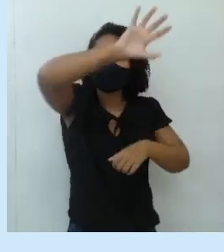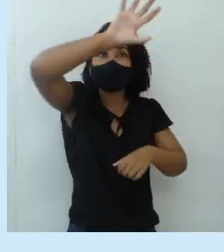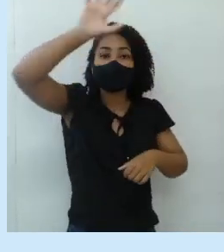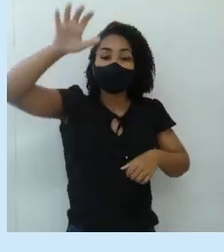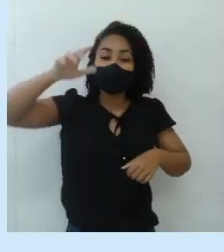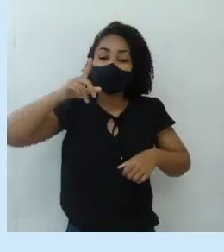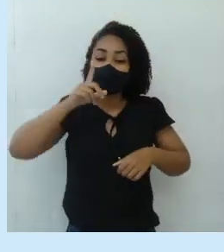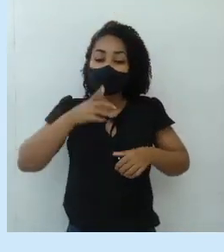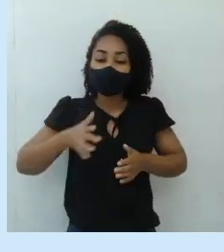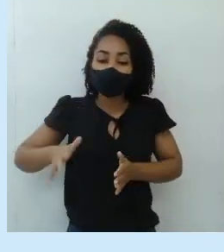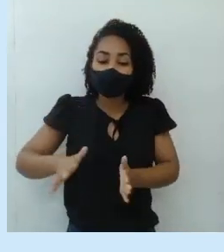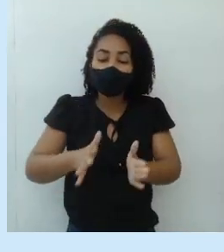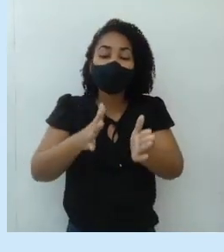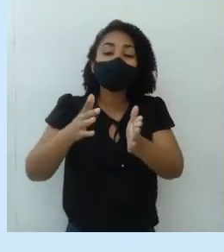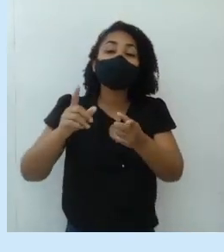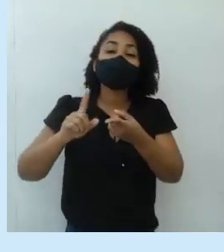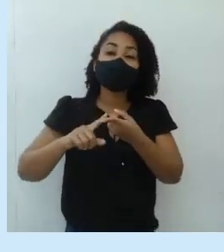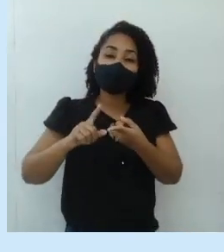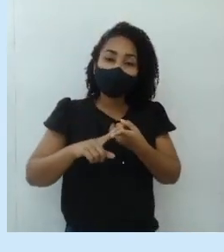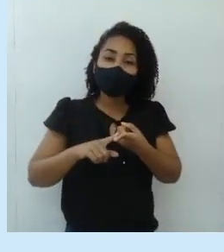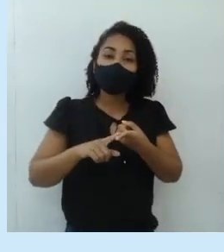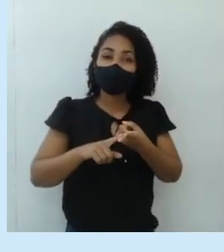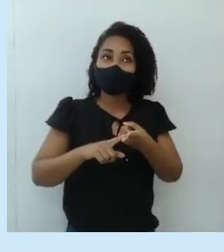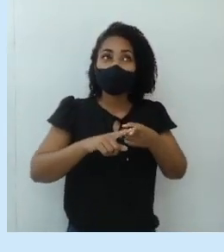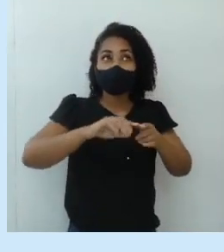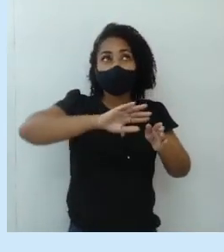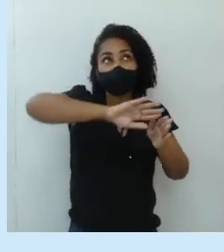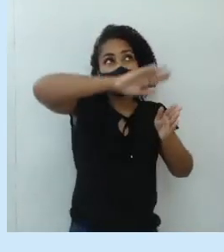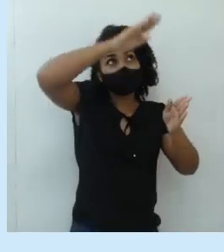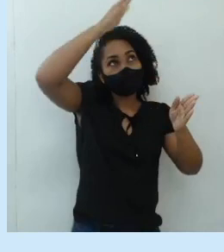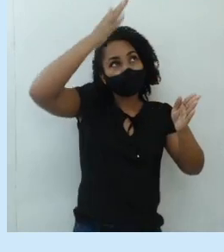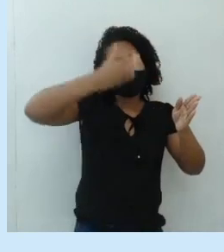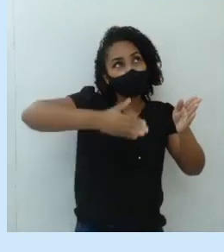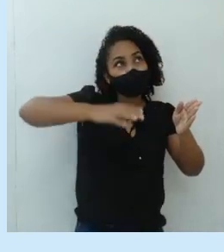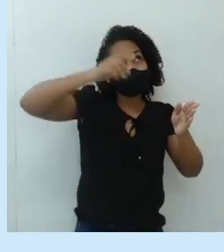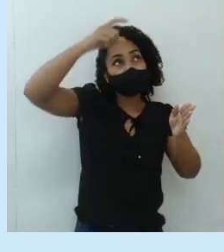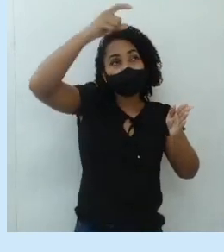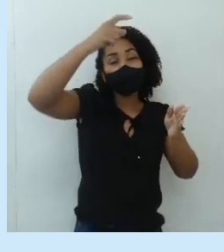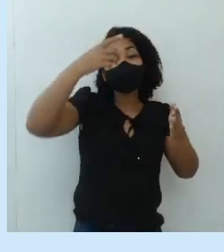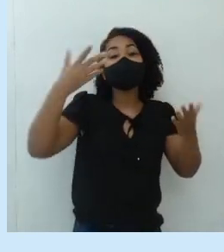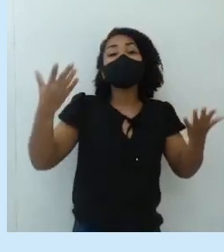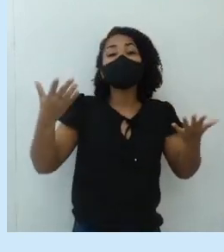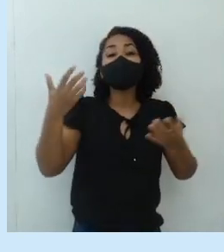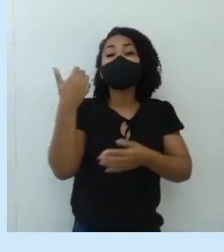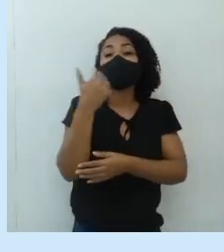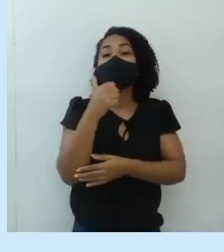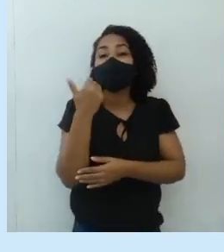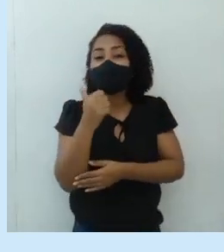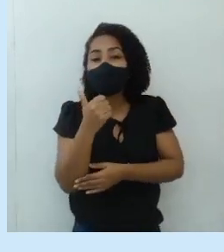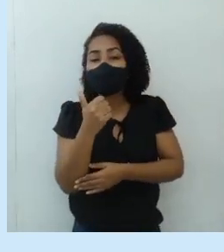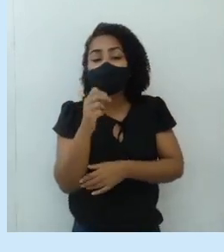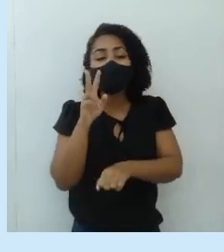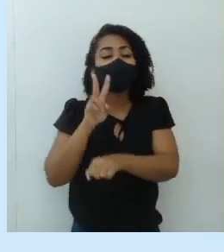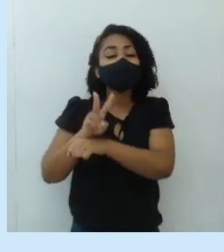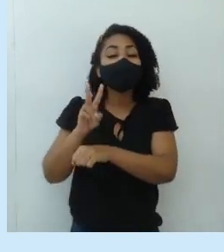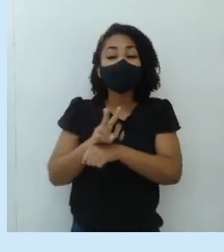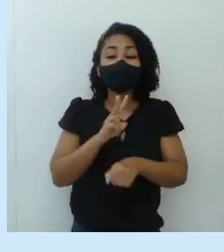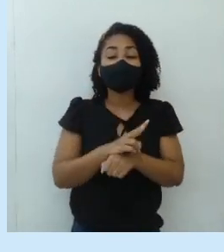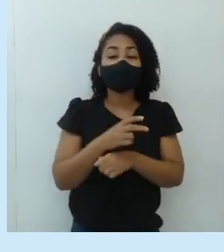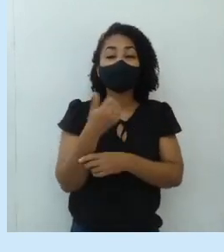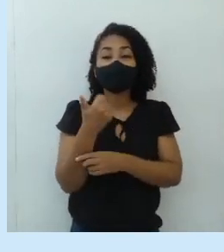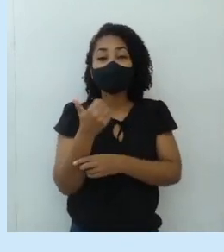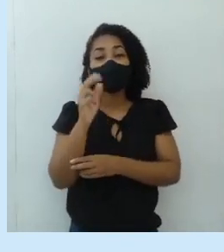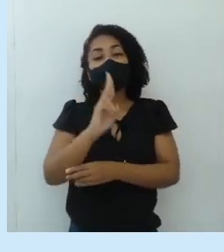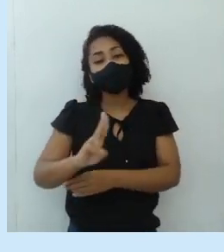oceanos e em grandes altitudes. E aí, para a realização dessas previsões, utilizam-se